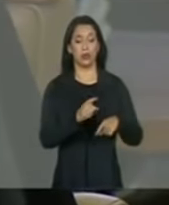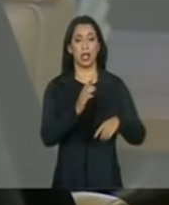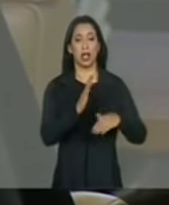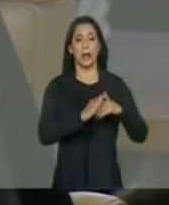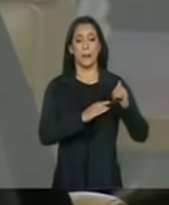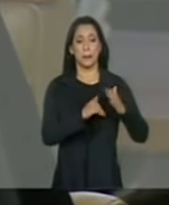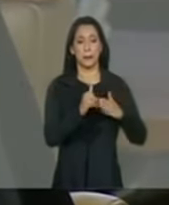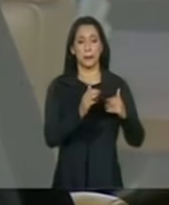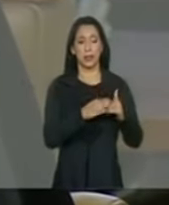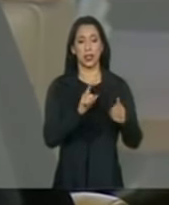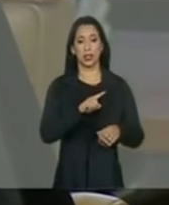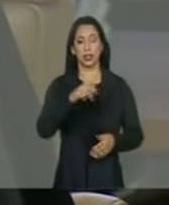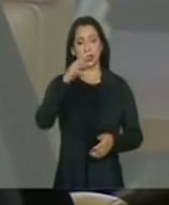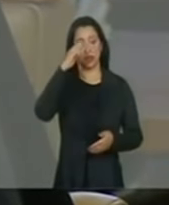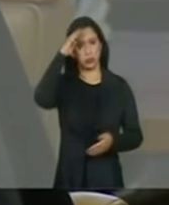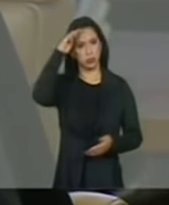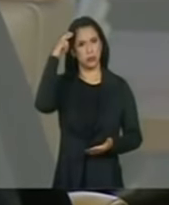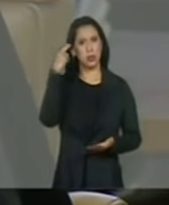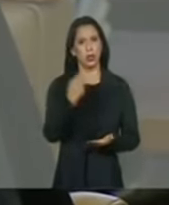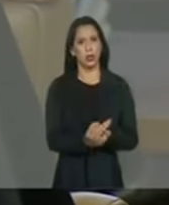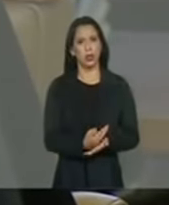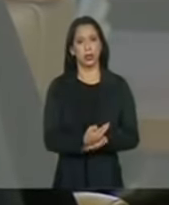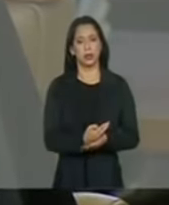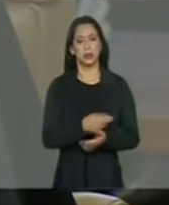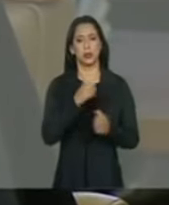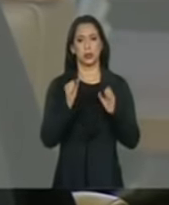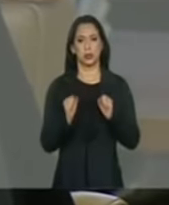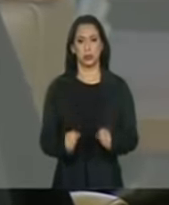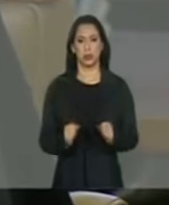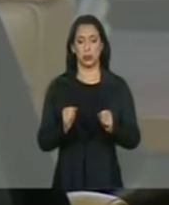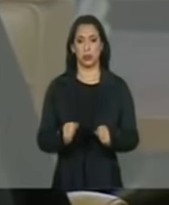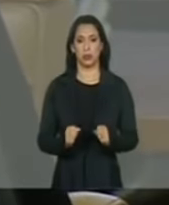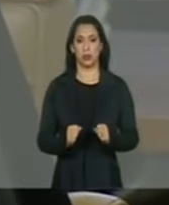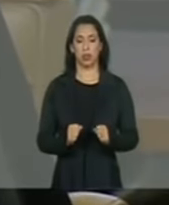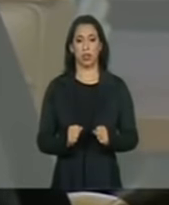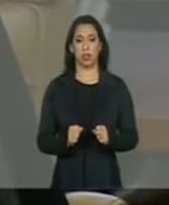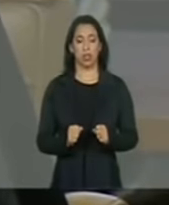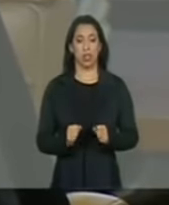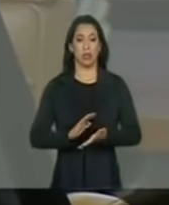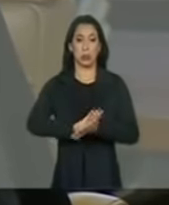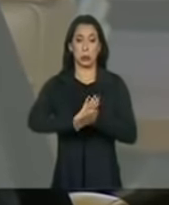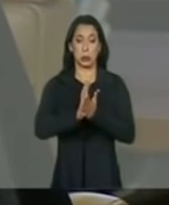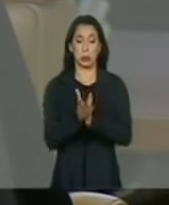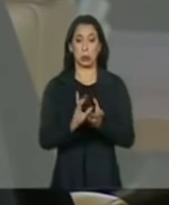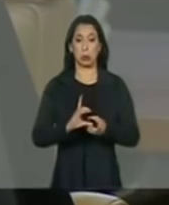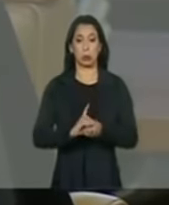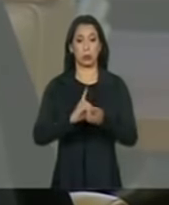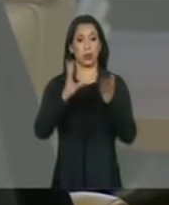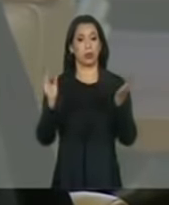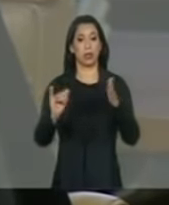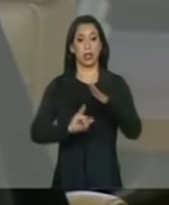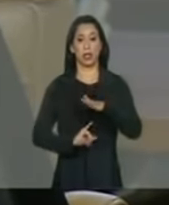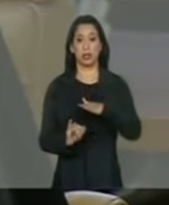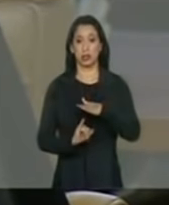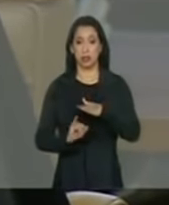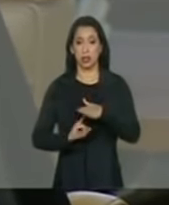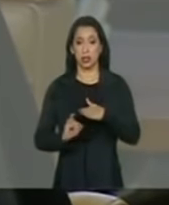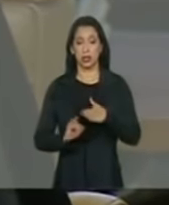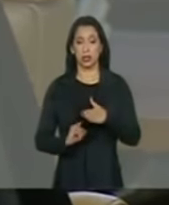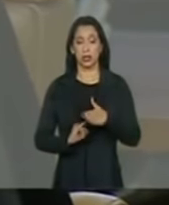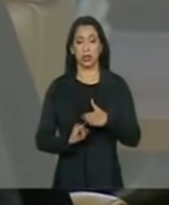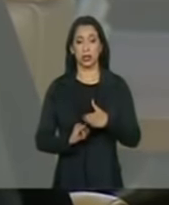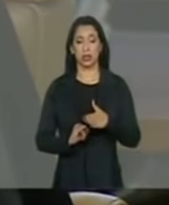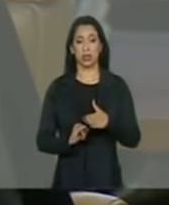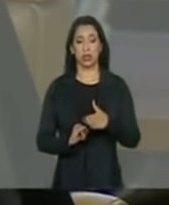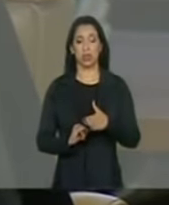de poder pois elas do órgão no sentido democrático das instituições e conspurcam a